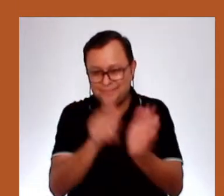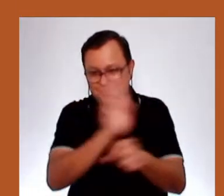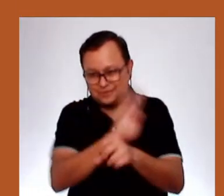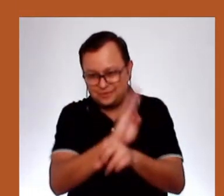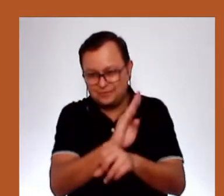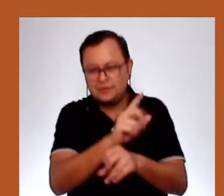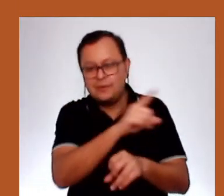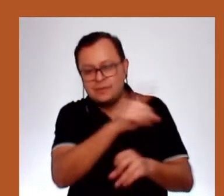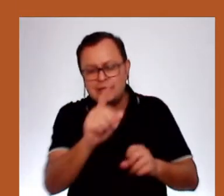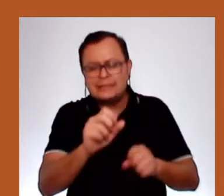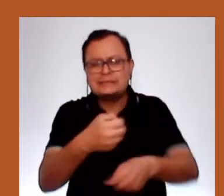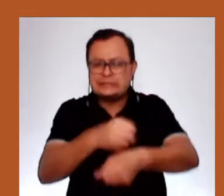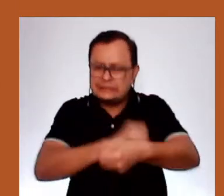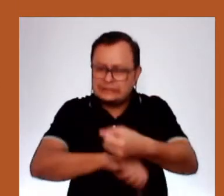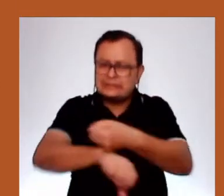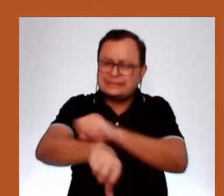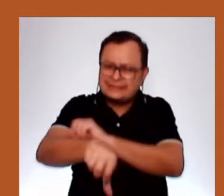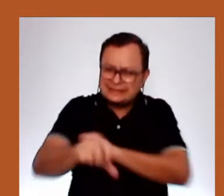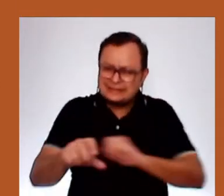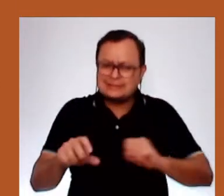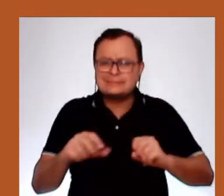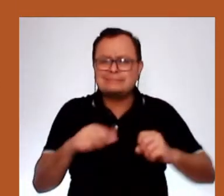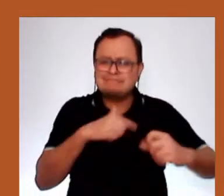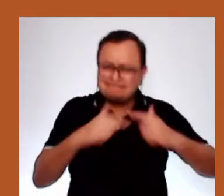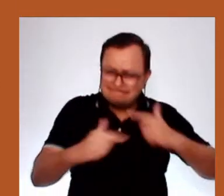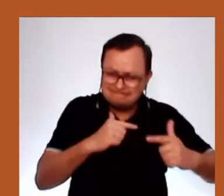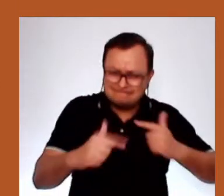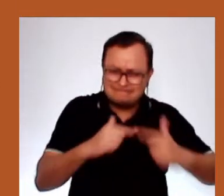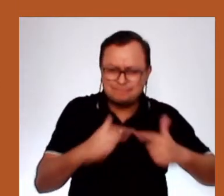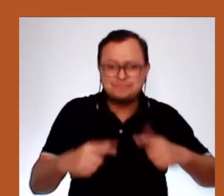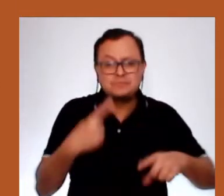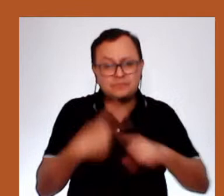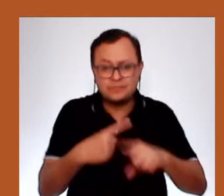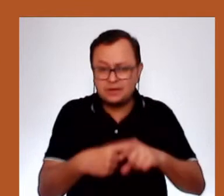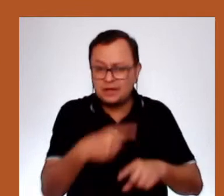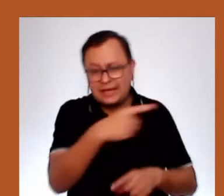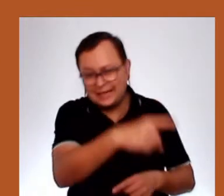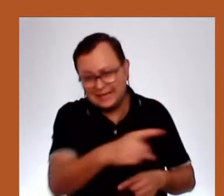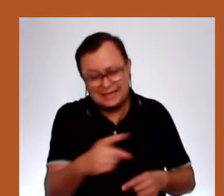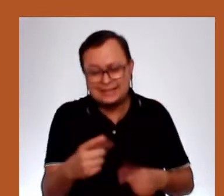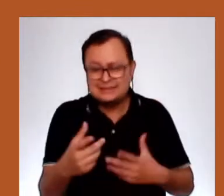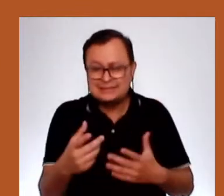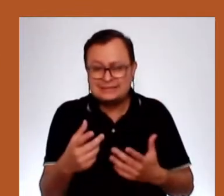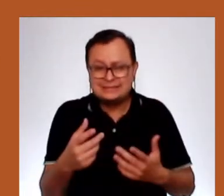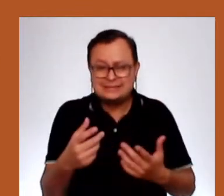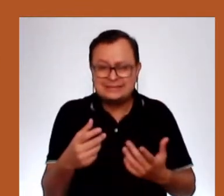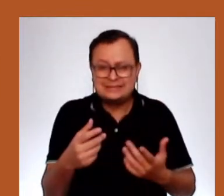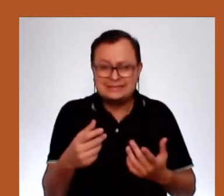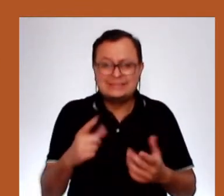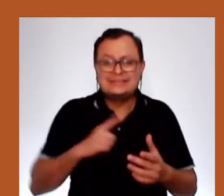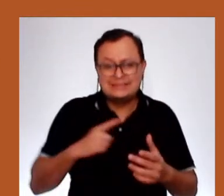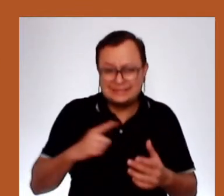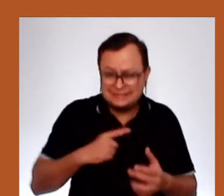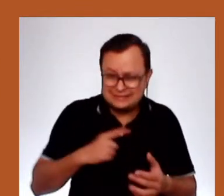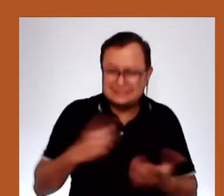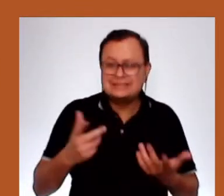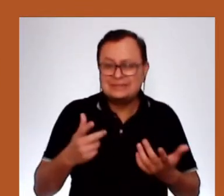se desdobraram, fizeram o que fizeram, porque eram os recursos que tinham à mão para garantir ao